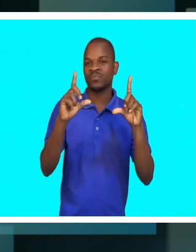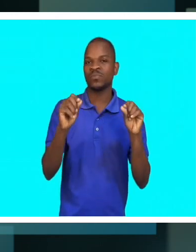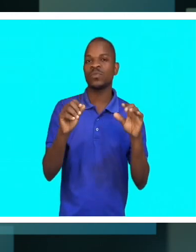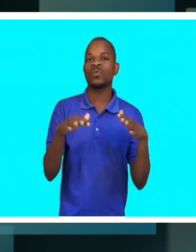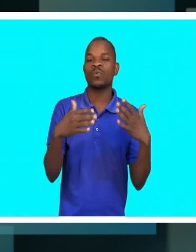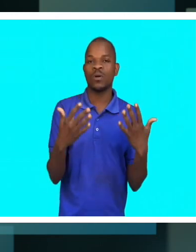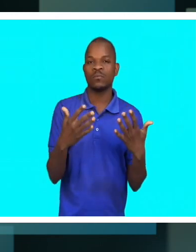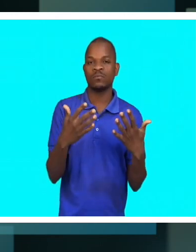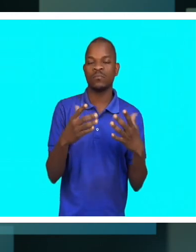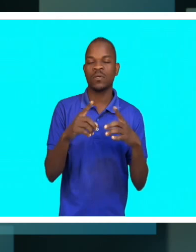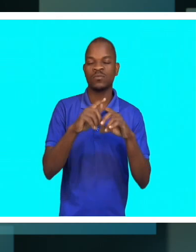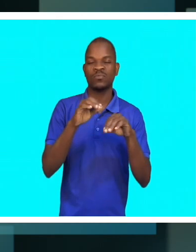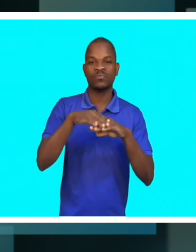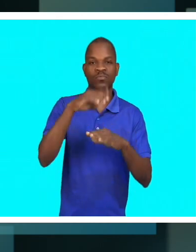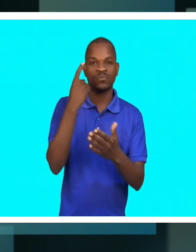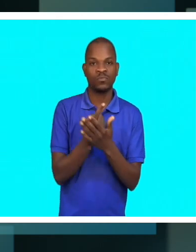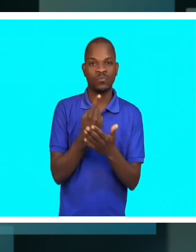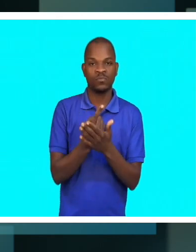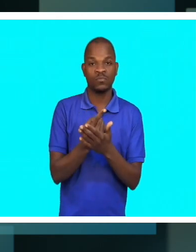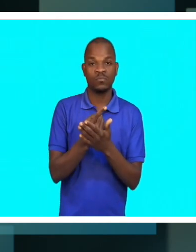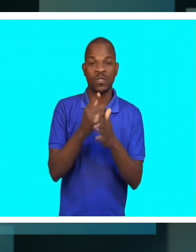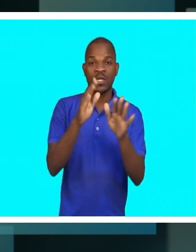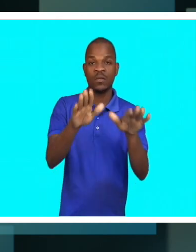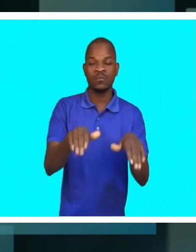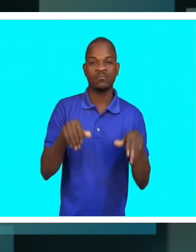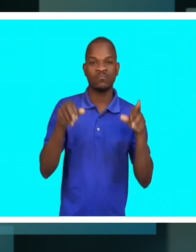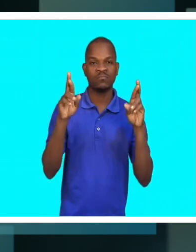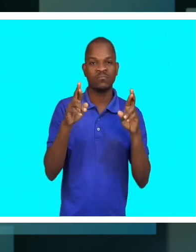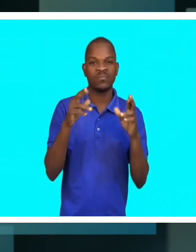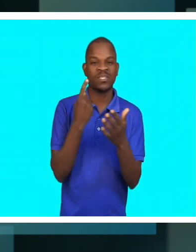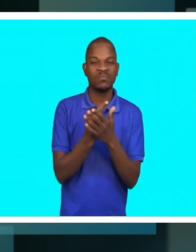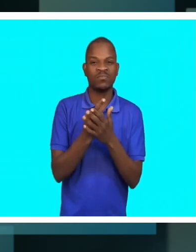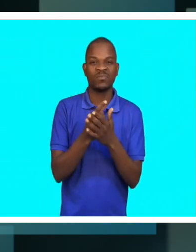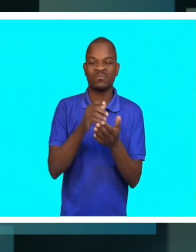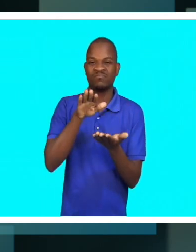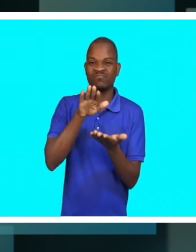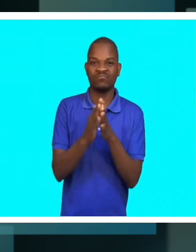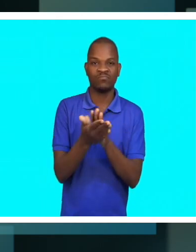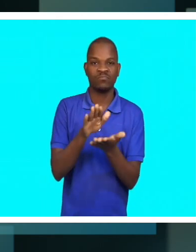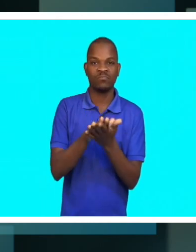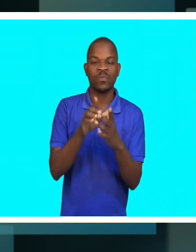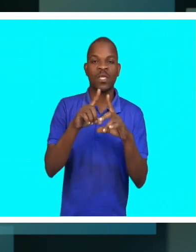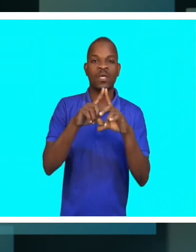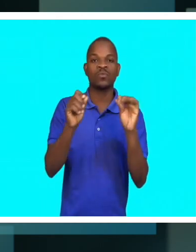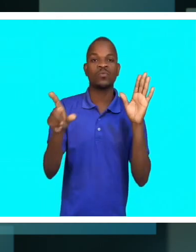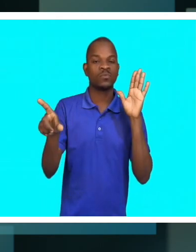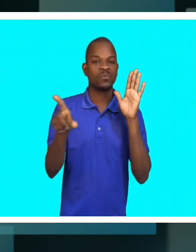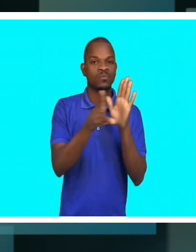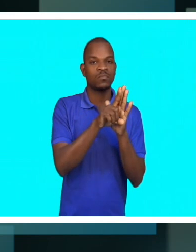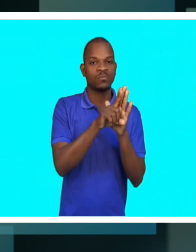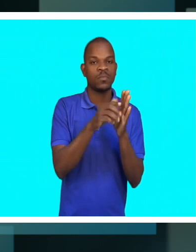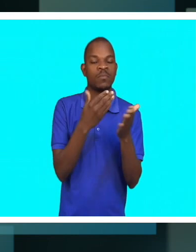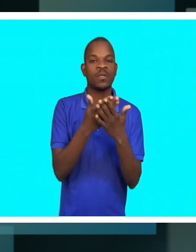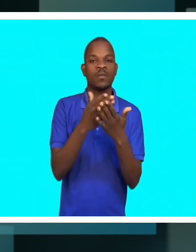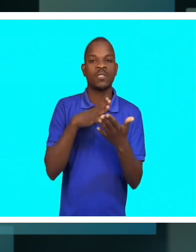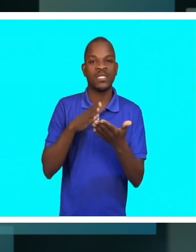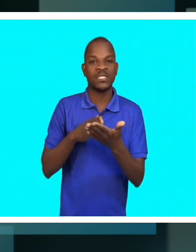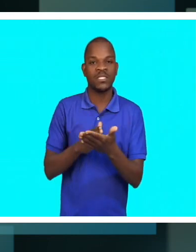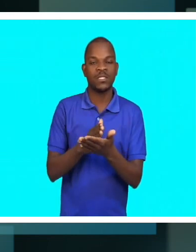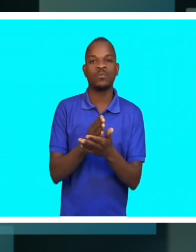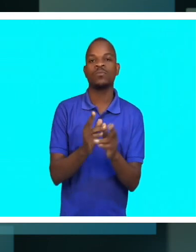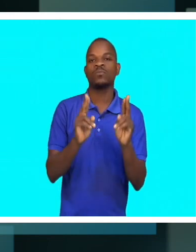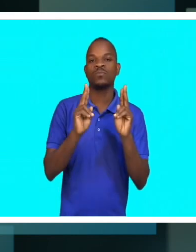questão, que é um imperativo, o parlamento deve criar condições de legislar para